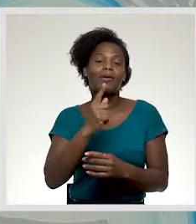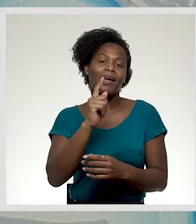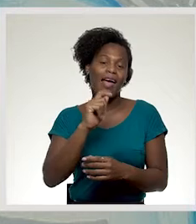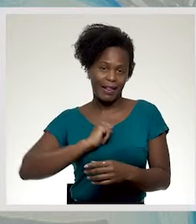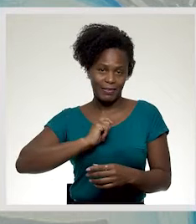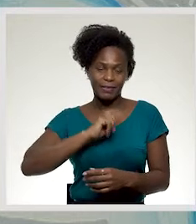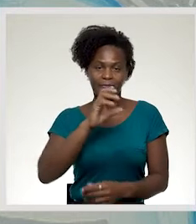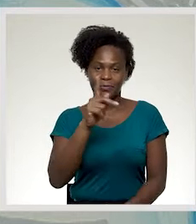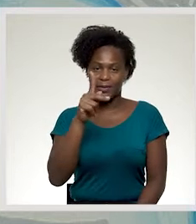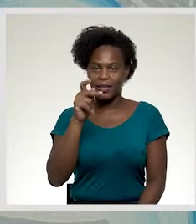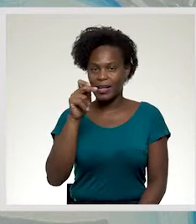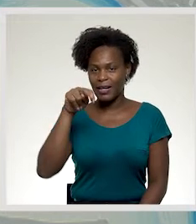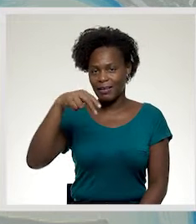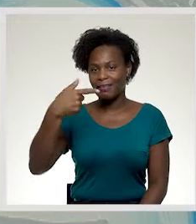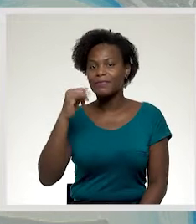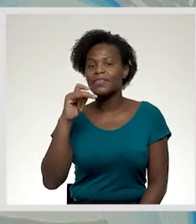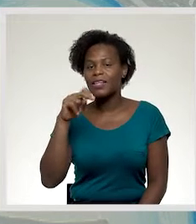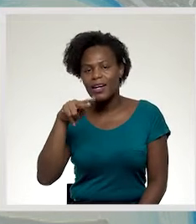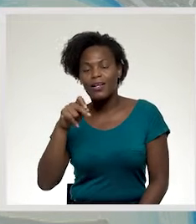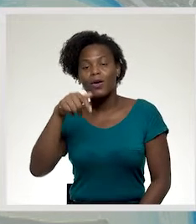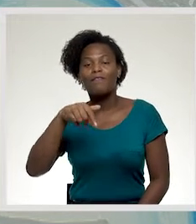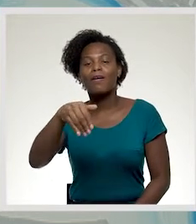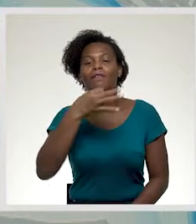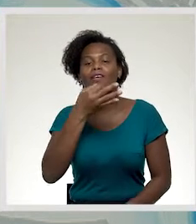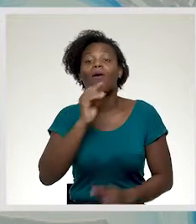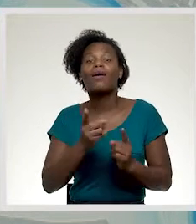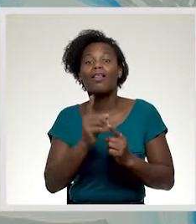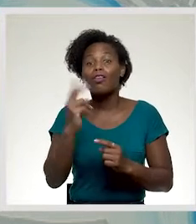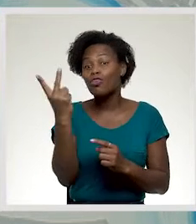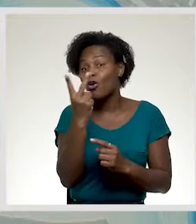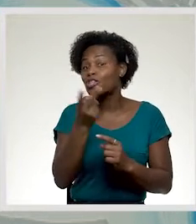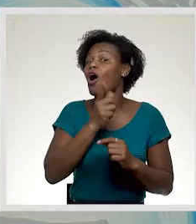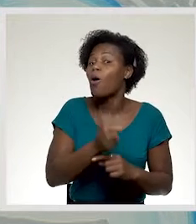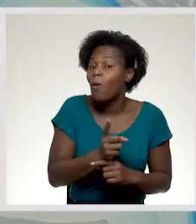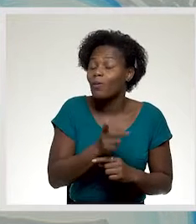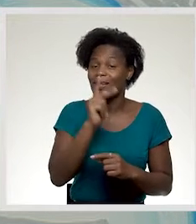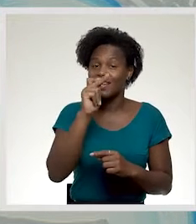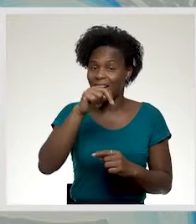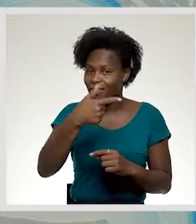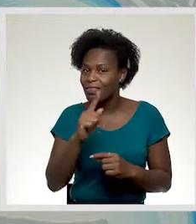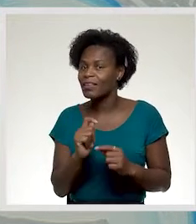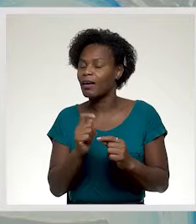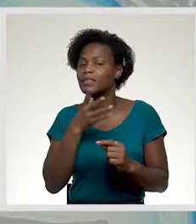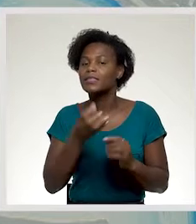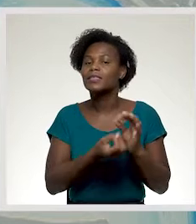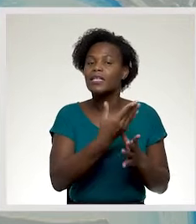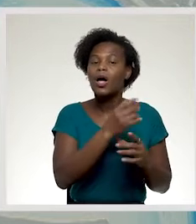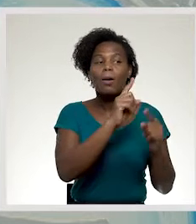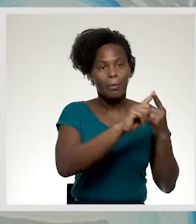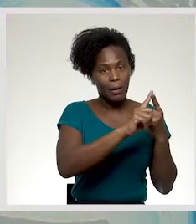ética kantiana e vamos falar hoje sobre o quê? Sobre os dois imperativos que Kant determina, que são